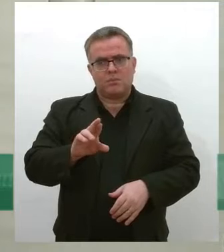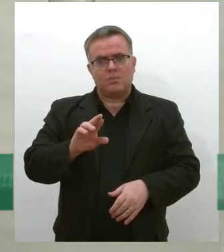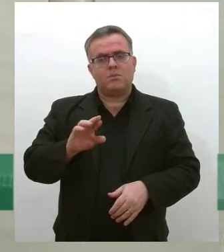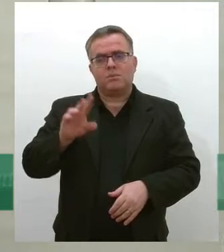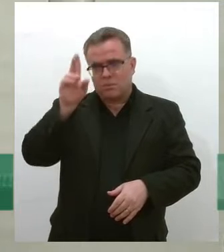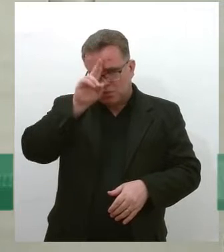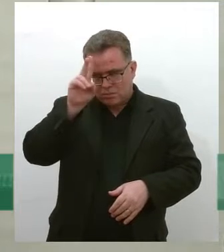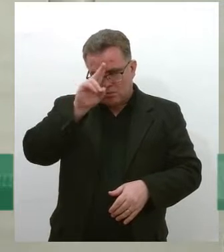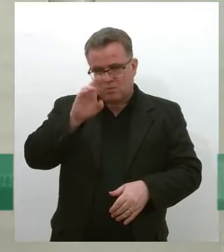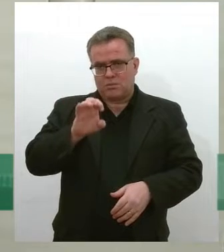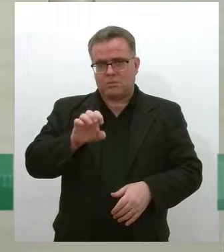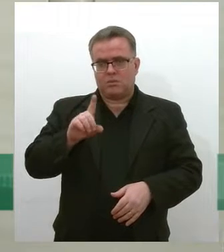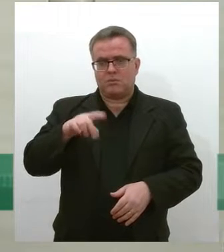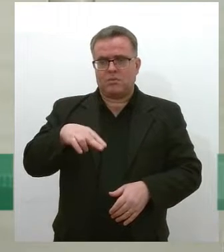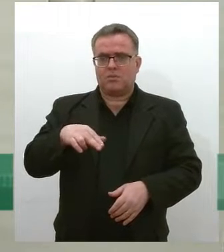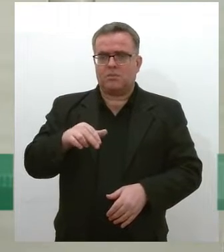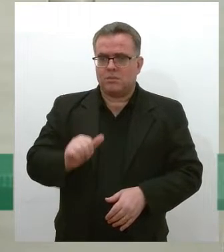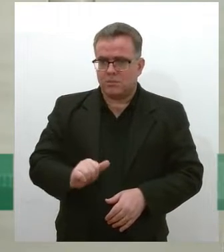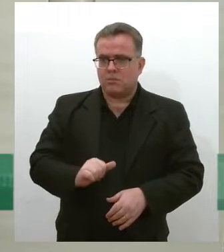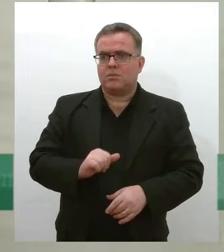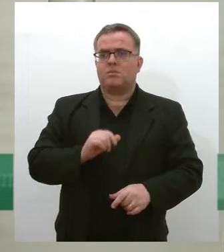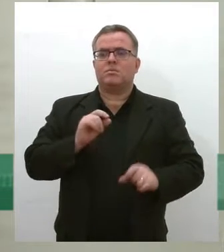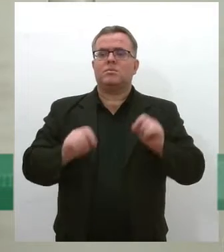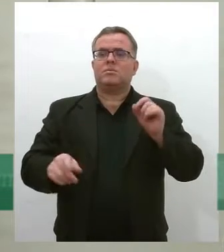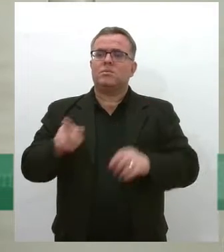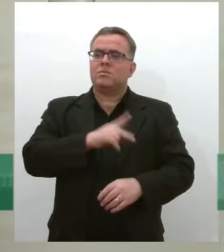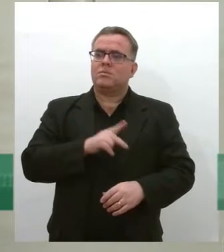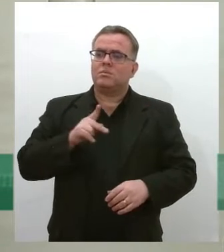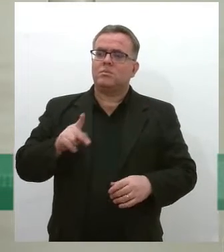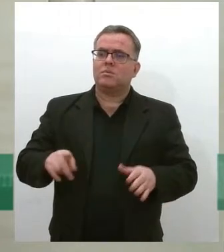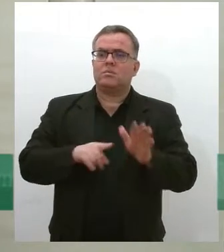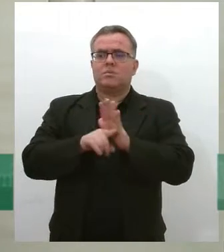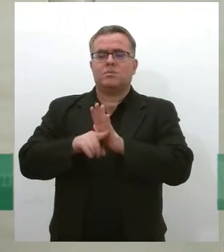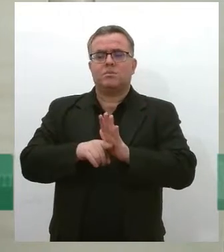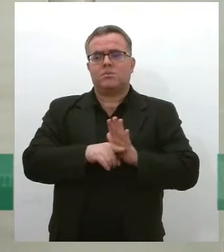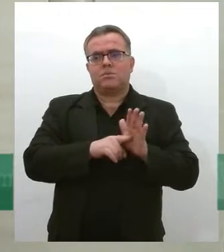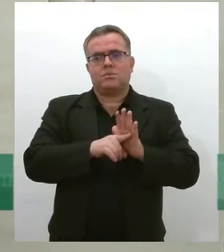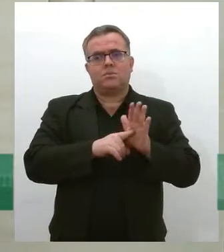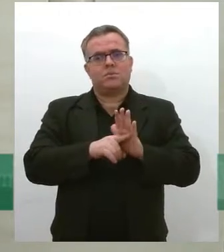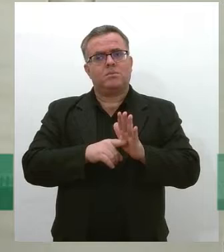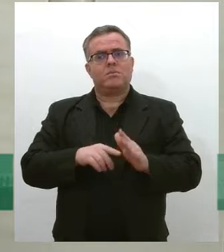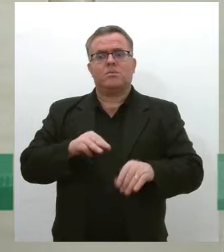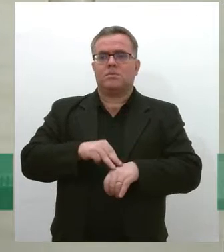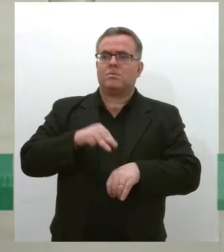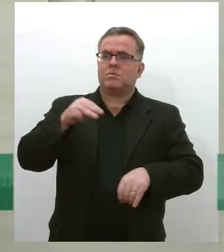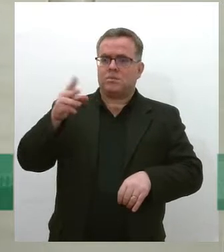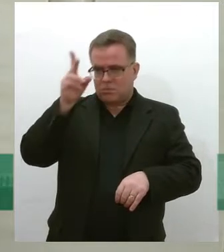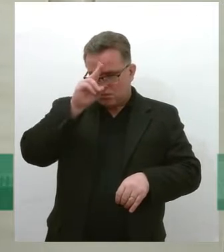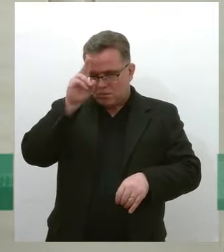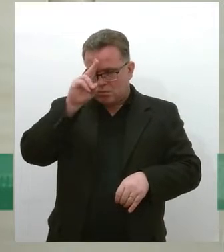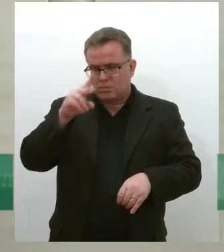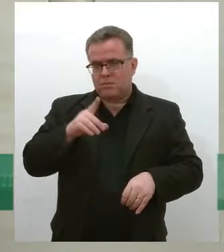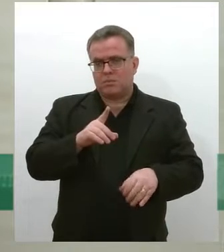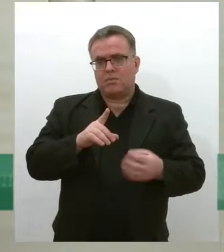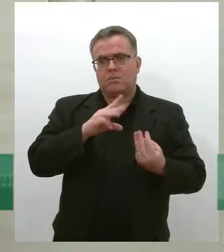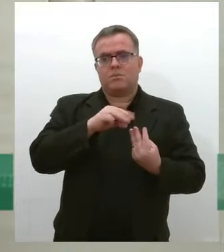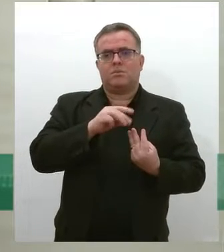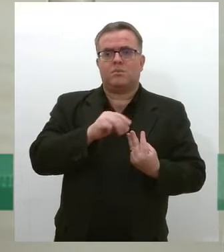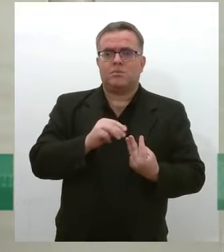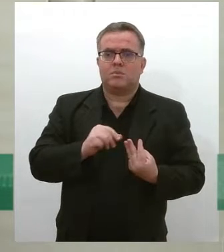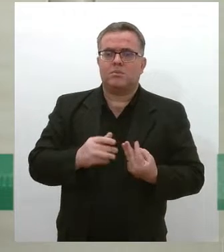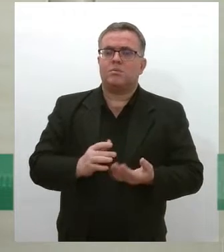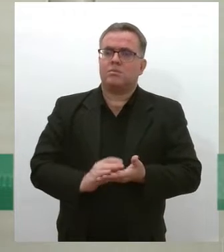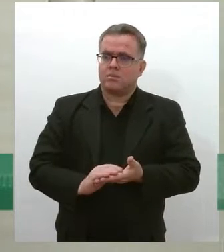Matos. Edna é docente e pesquisadora no Departamento de Mestrado em História da Universidade Federal de Sergipe, a UFES. Também